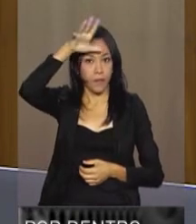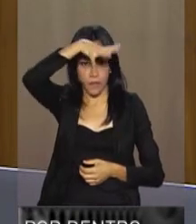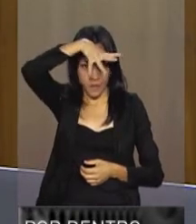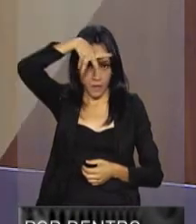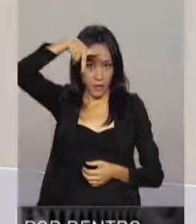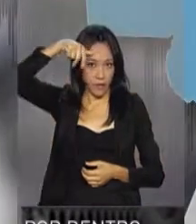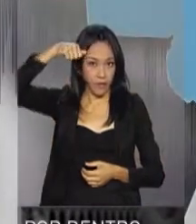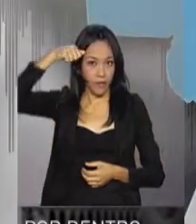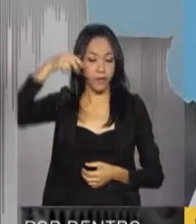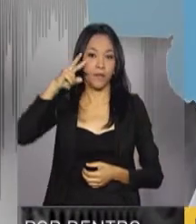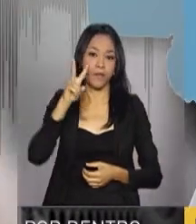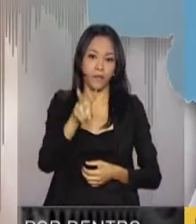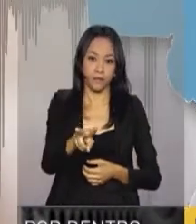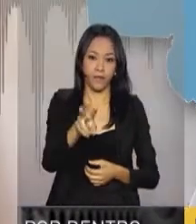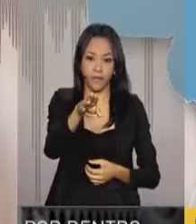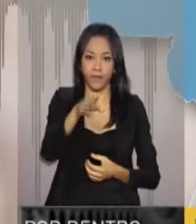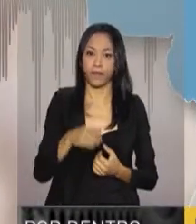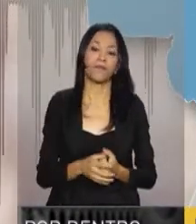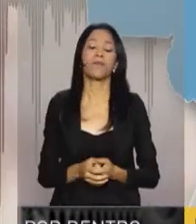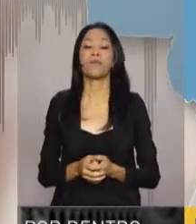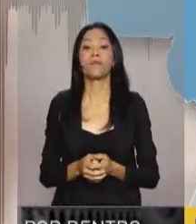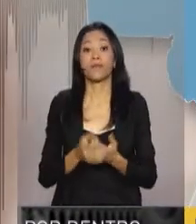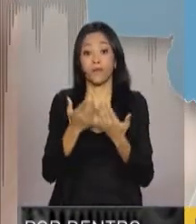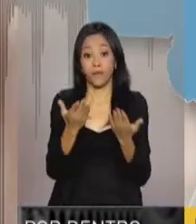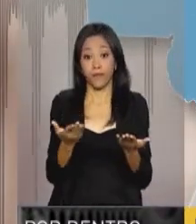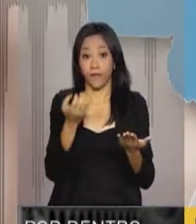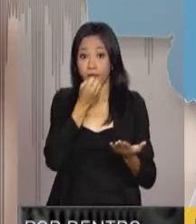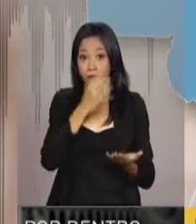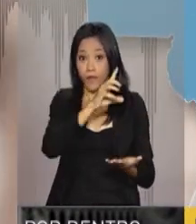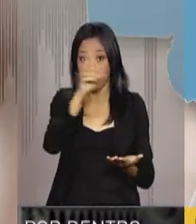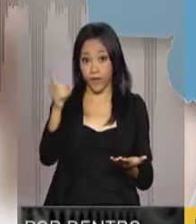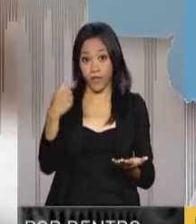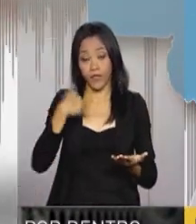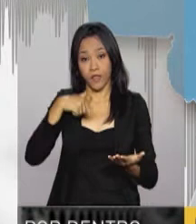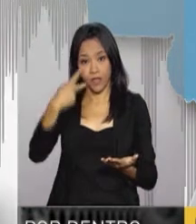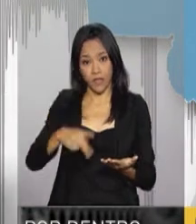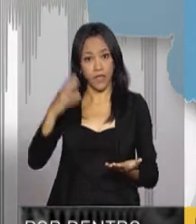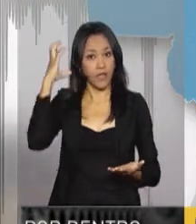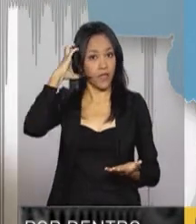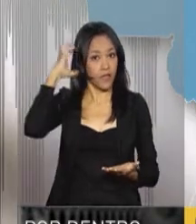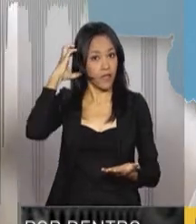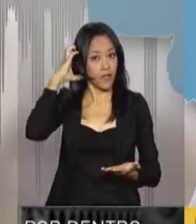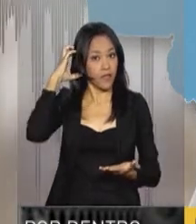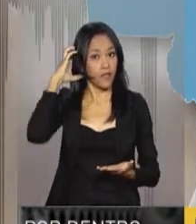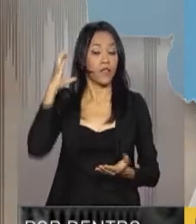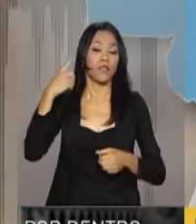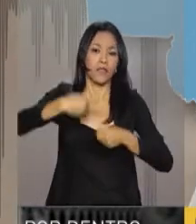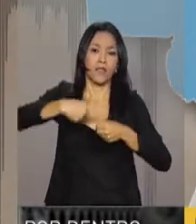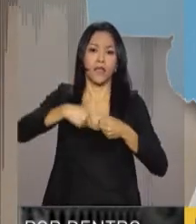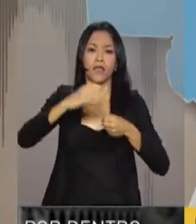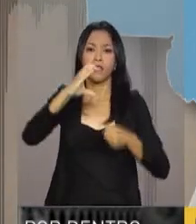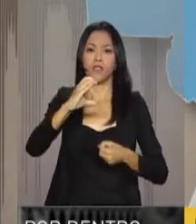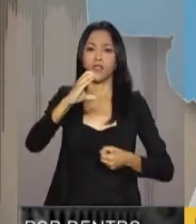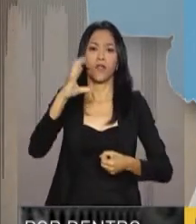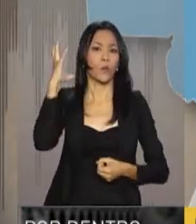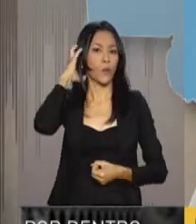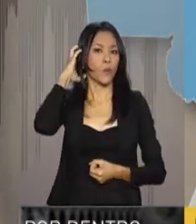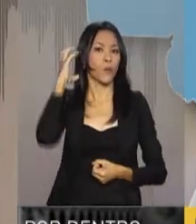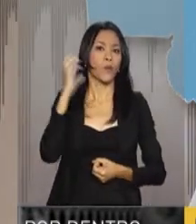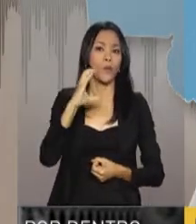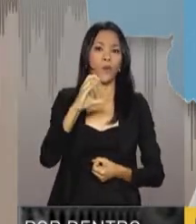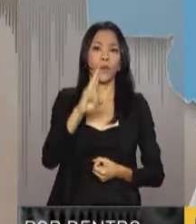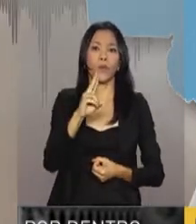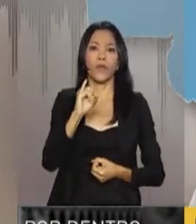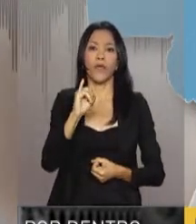bom dia ministro tudo bem meu nome é elemento falando à rádio vila real de cuiabá mato grosso e gostaria de saber ministro